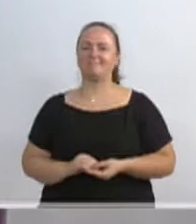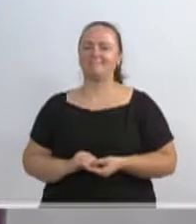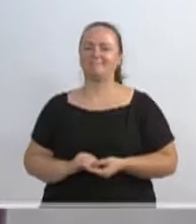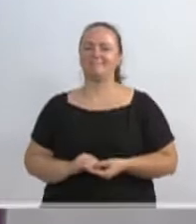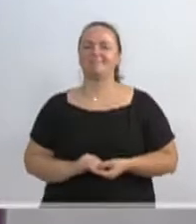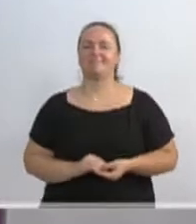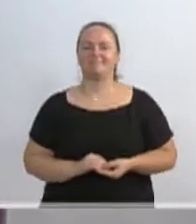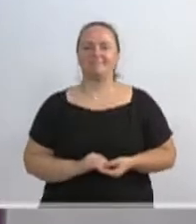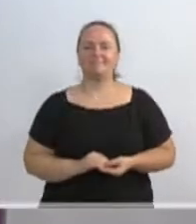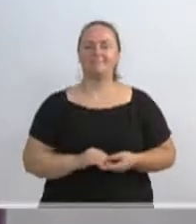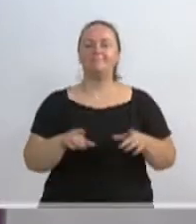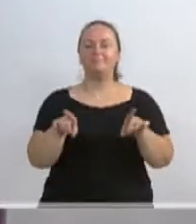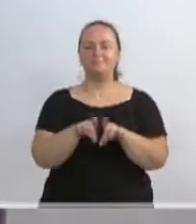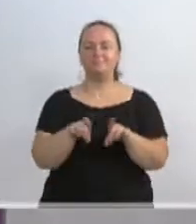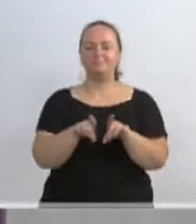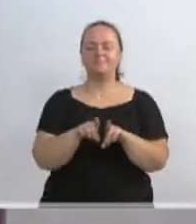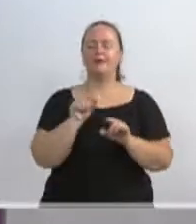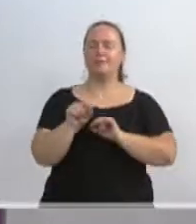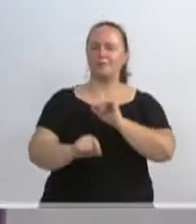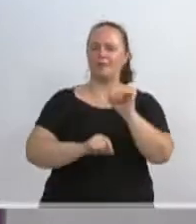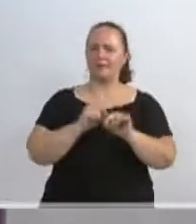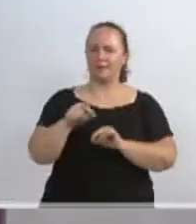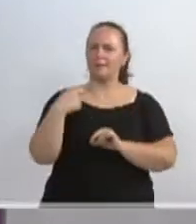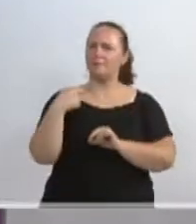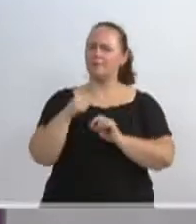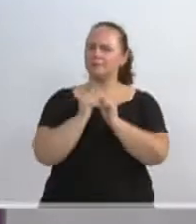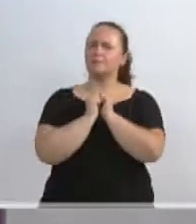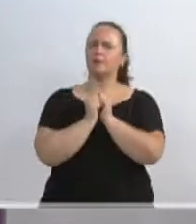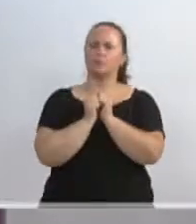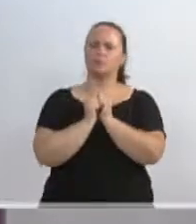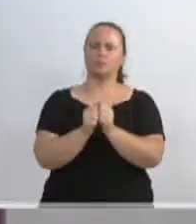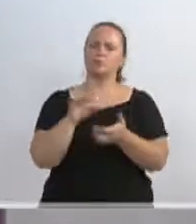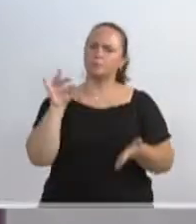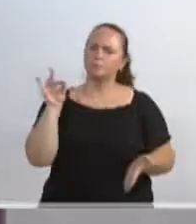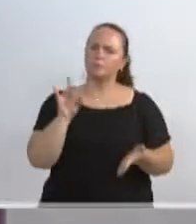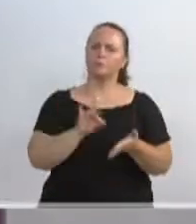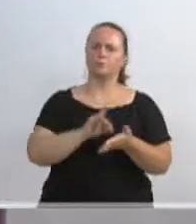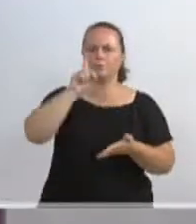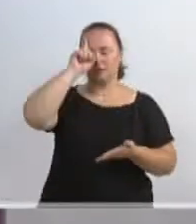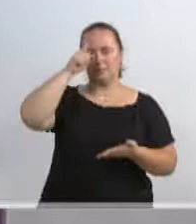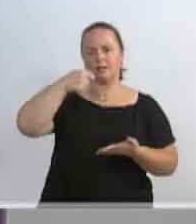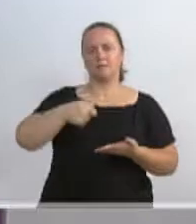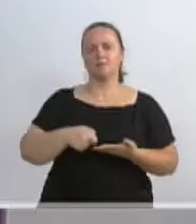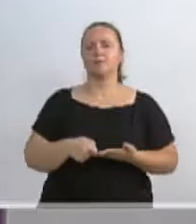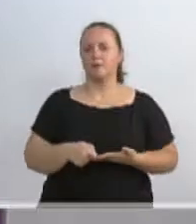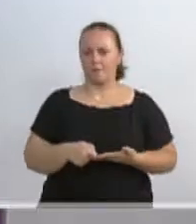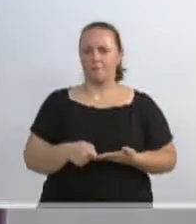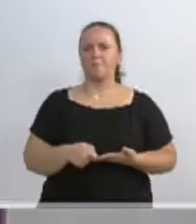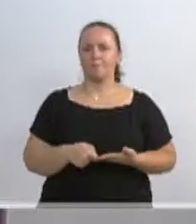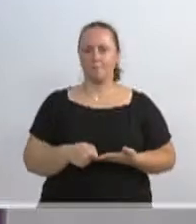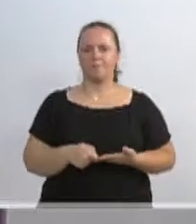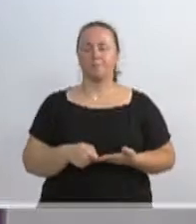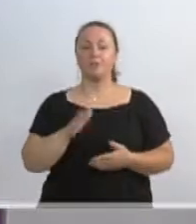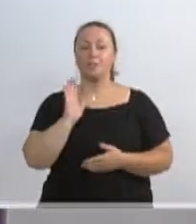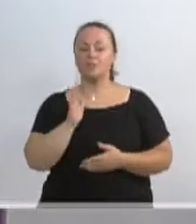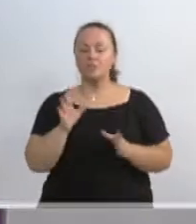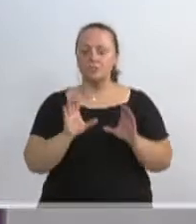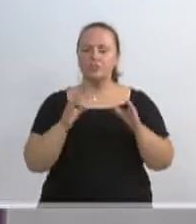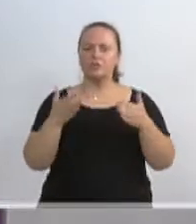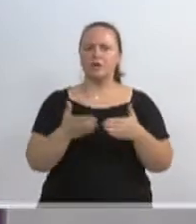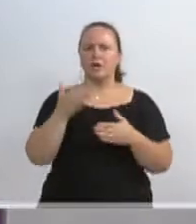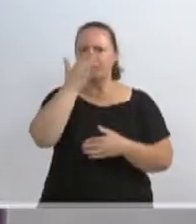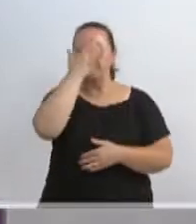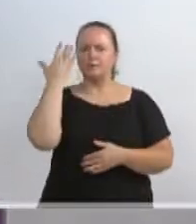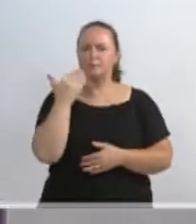nós precisamos tomar algumas decisões foi passado aqui nas comissões e pessoal me cobrou